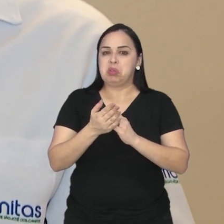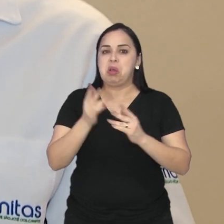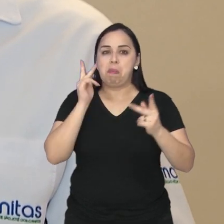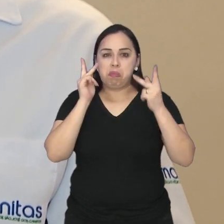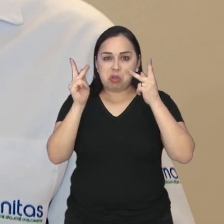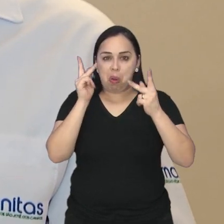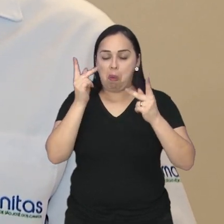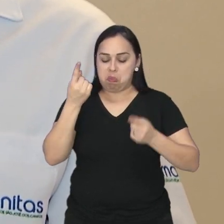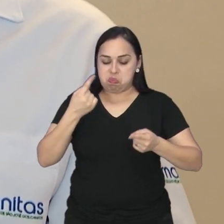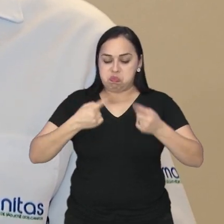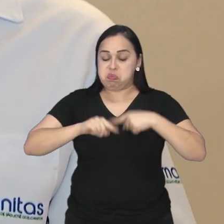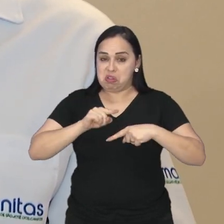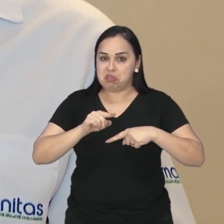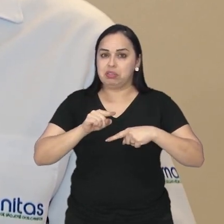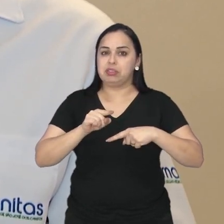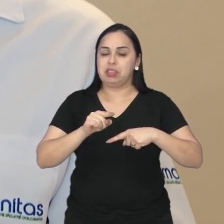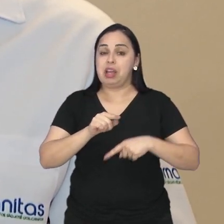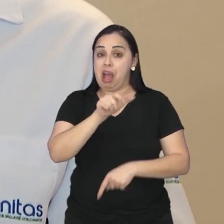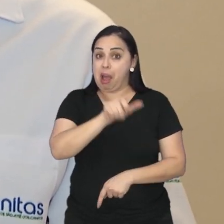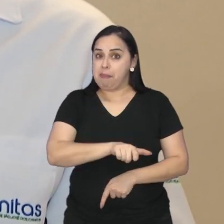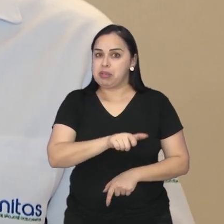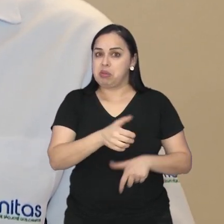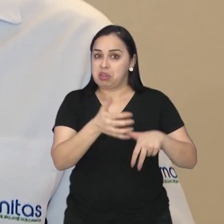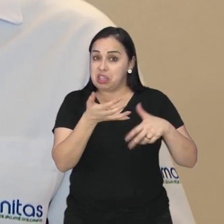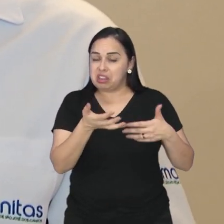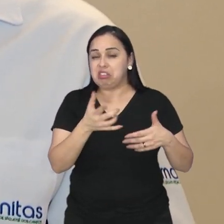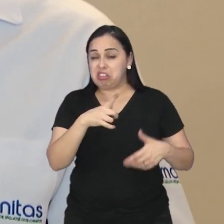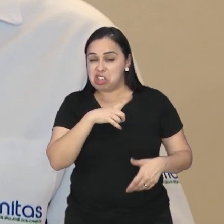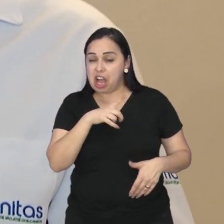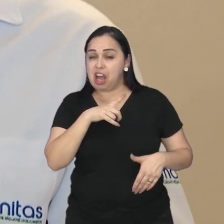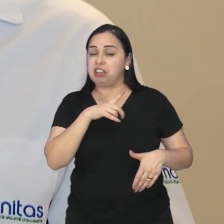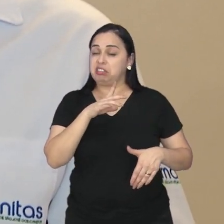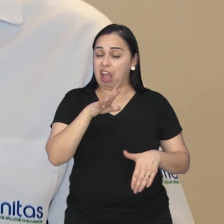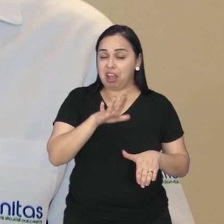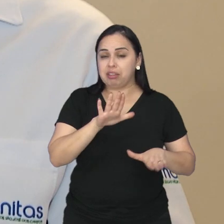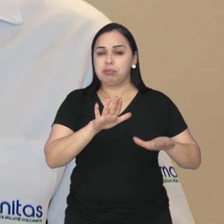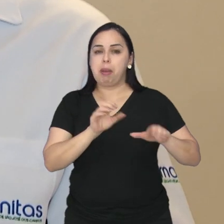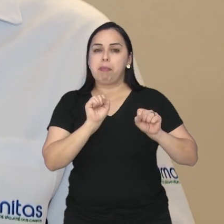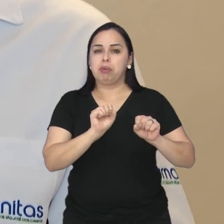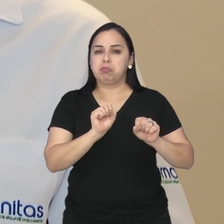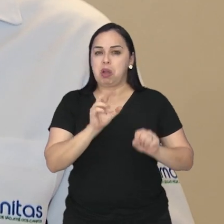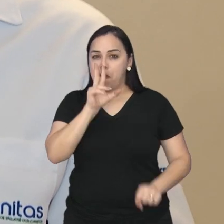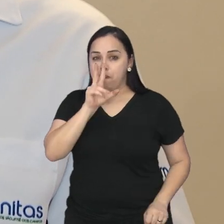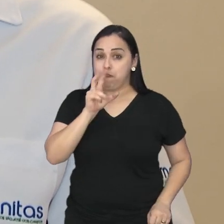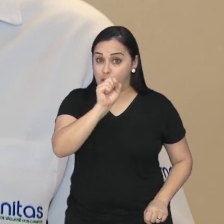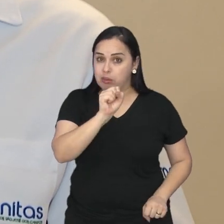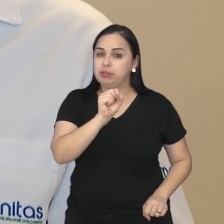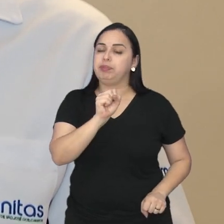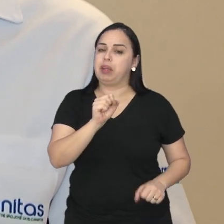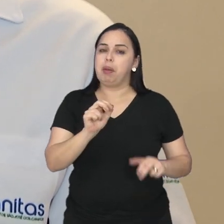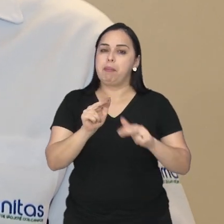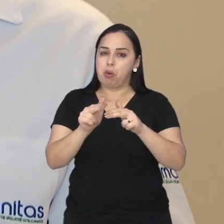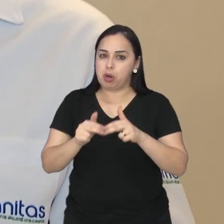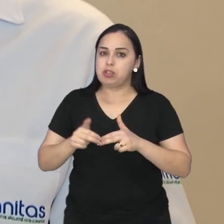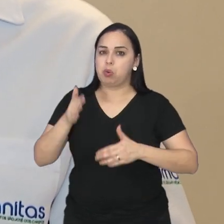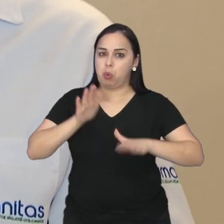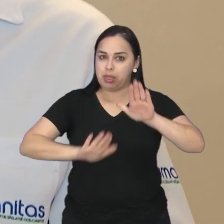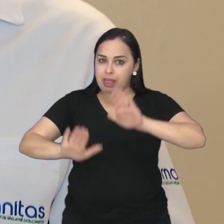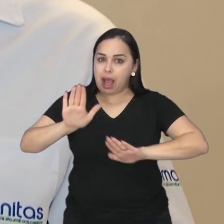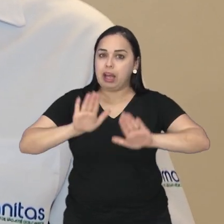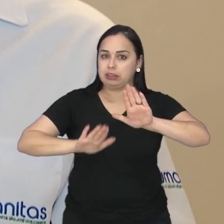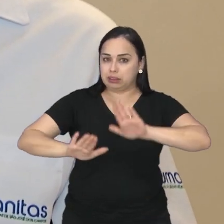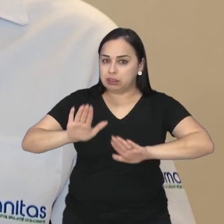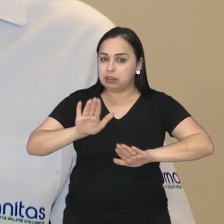quadro psicótico. Se esse paciente tem uma propensão a ter um quadro de esquizofrenia, ele está em maior risco. Então a gente tem que tomar